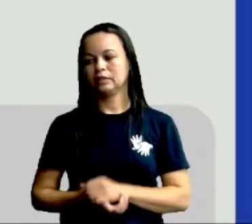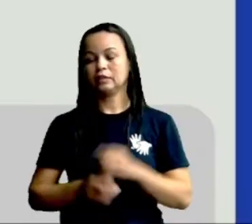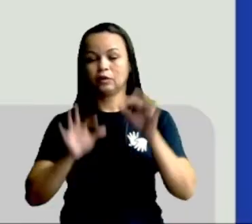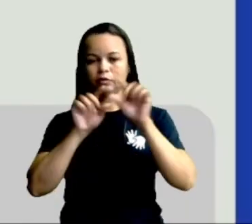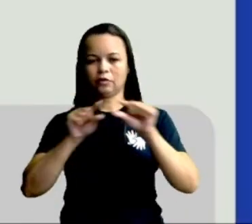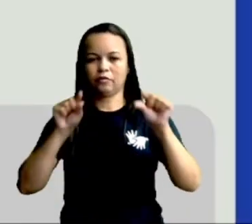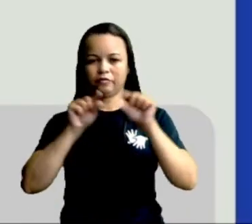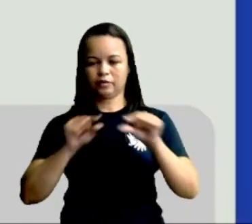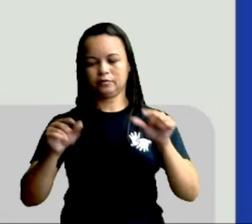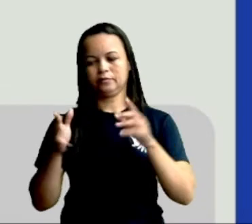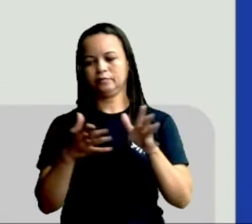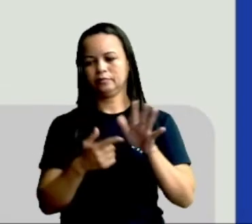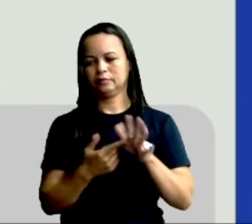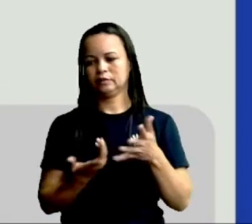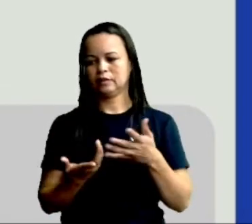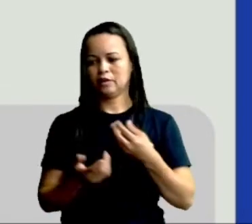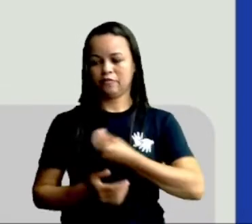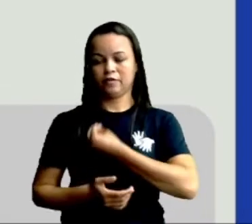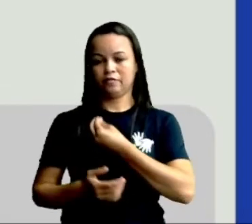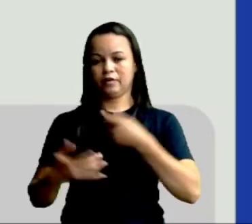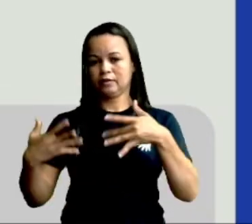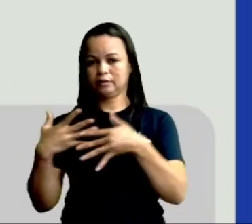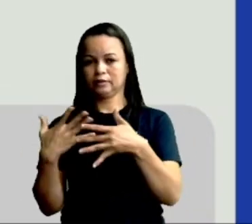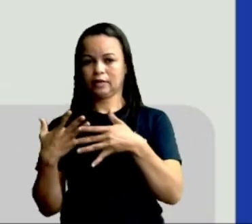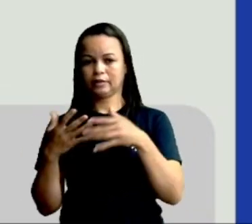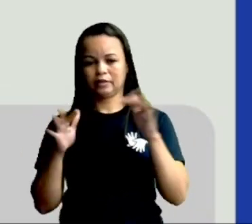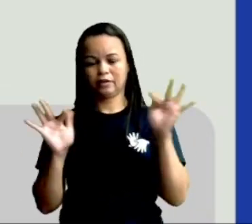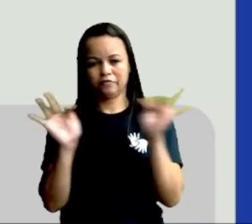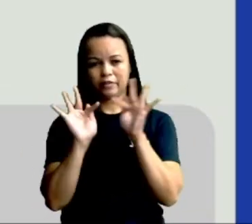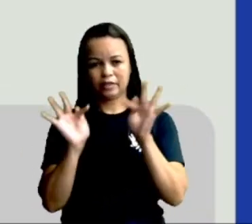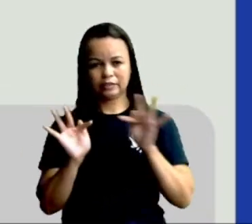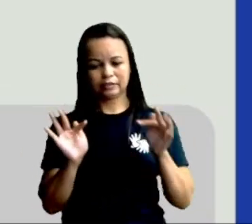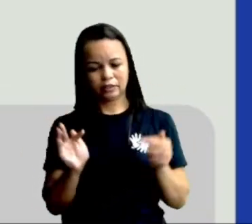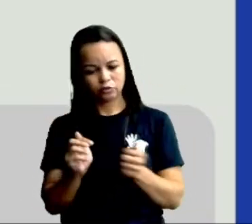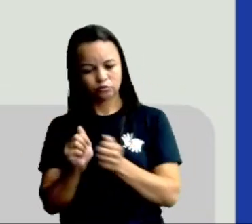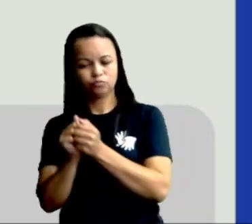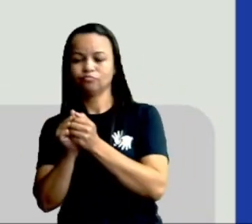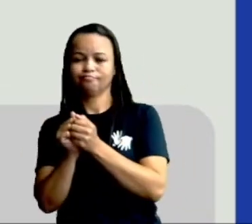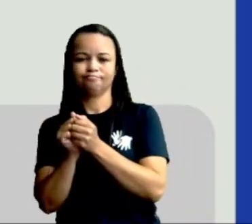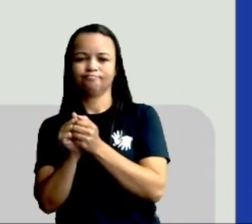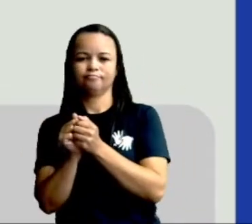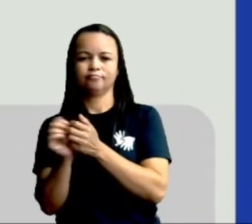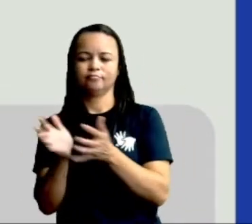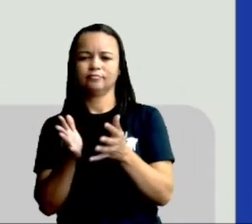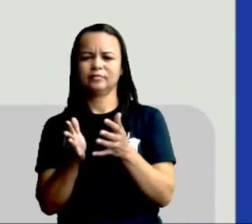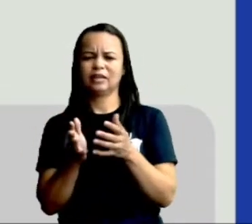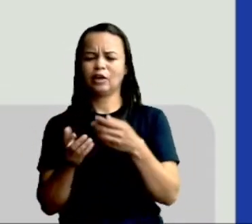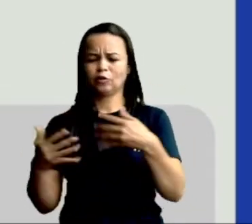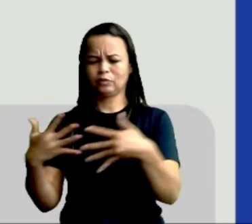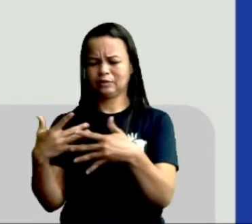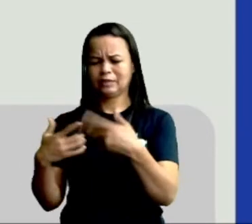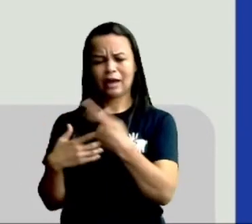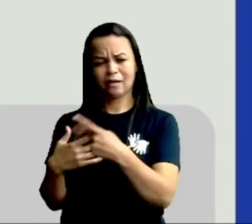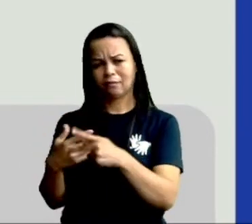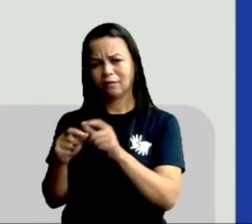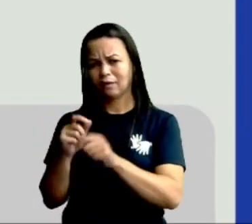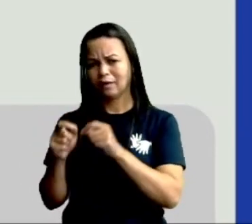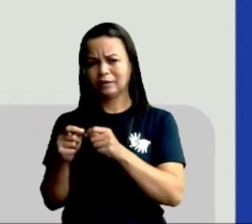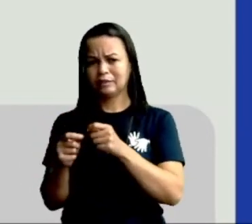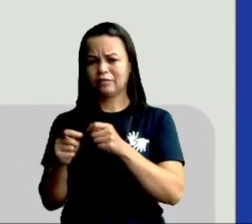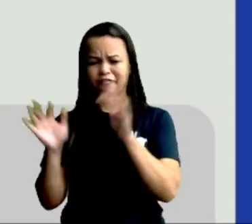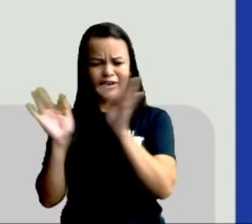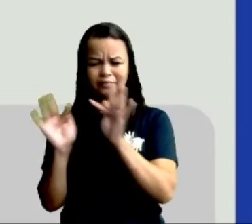me adianta viver na cidade se a felicidade não me acompanhar então ele tá querendo dizer o que que adianta eu viver nesse lugar aqui